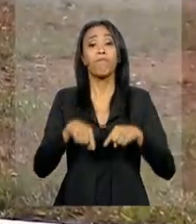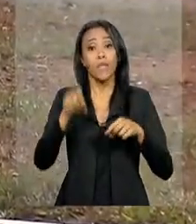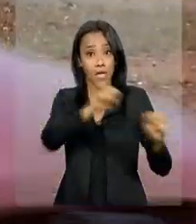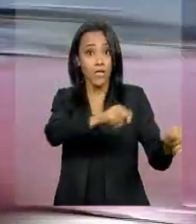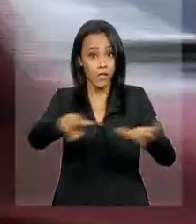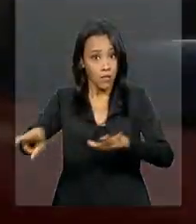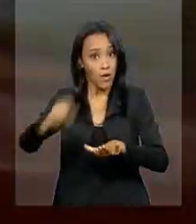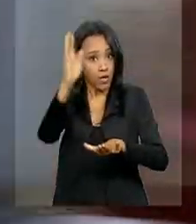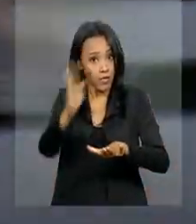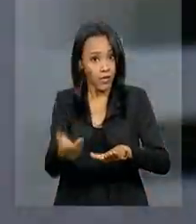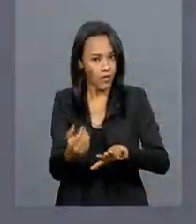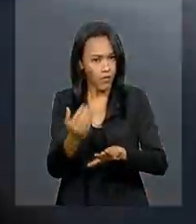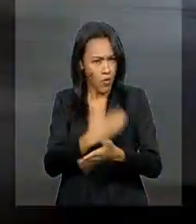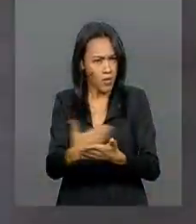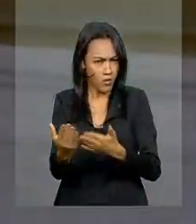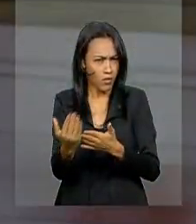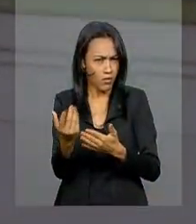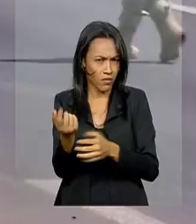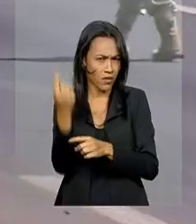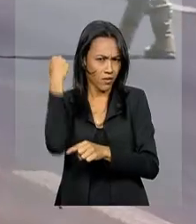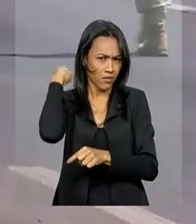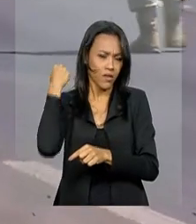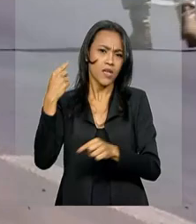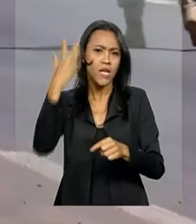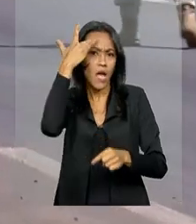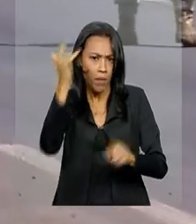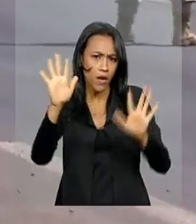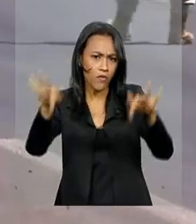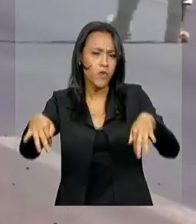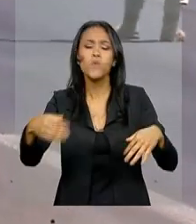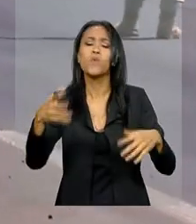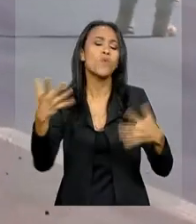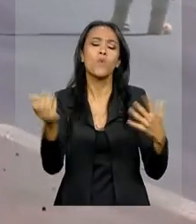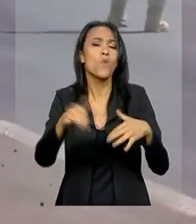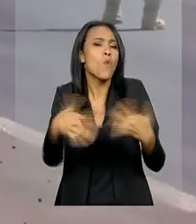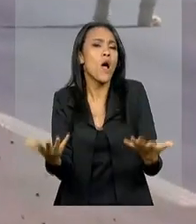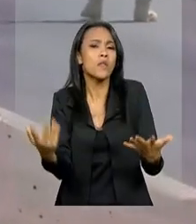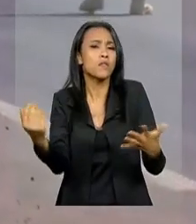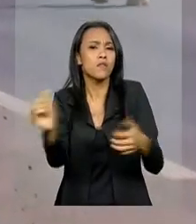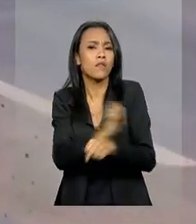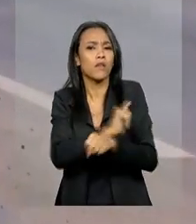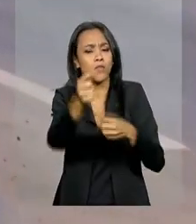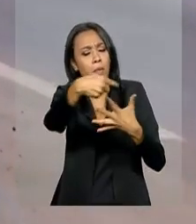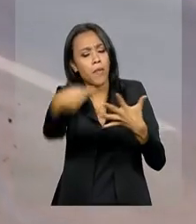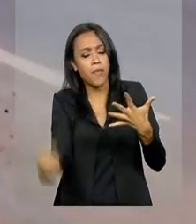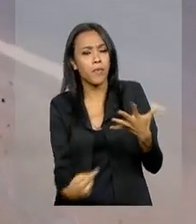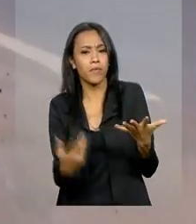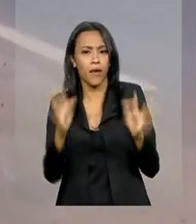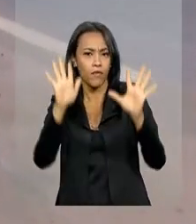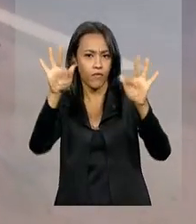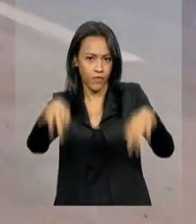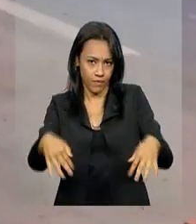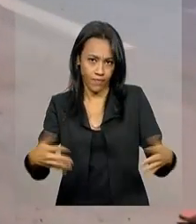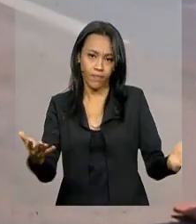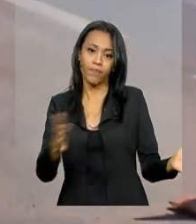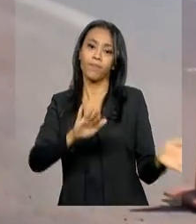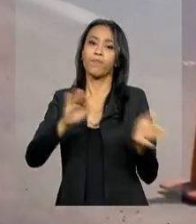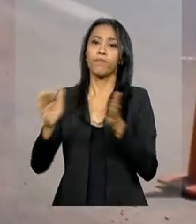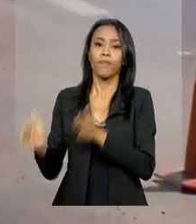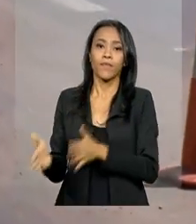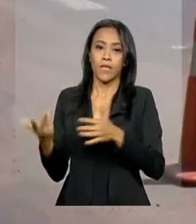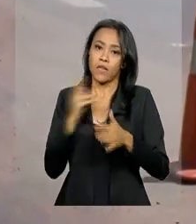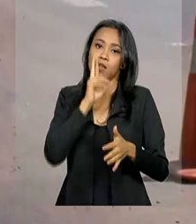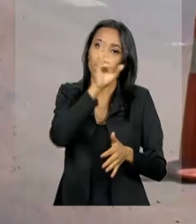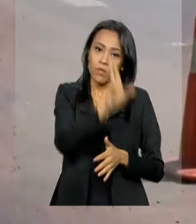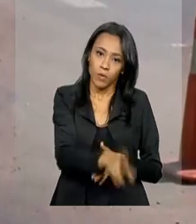Trânsito, ela começou na semana passada, termina amanhã. Quais ações estão previstas para esse fechamento? Bem, o Ministério das Cidades, o Departamento Nacional de Trânsito,